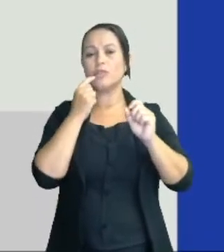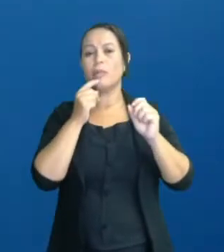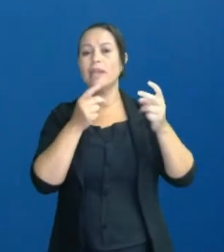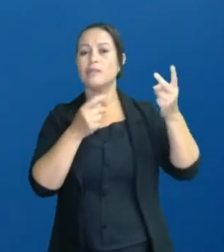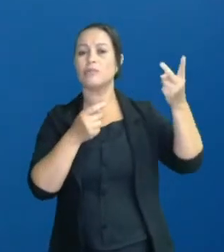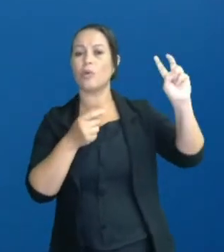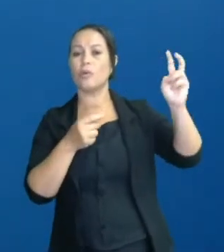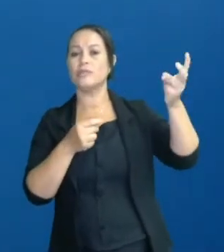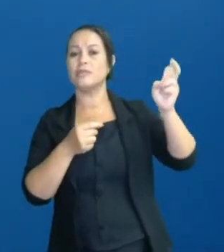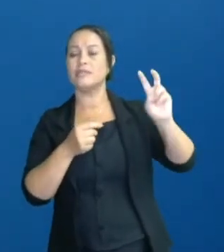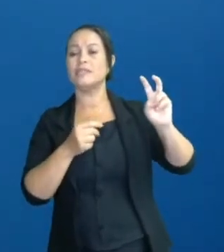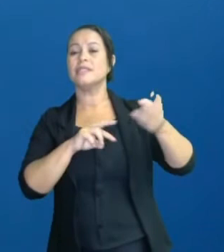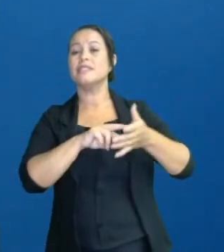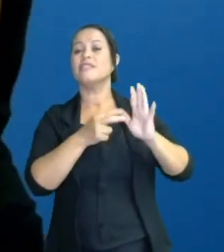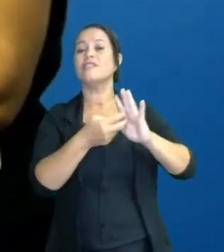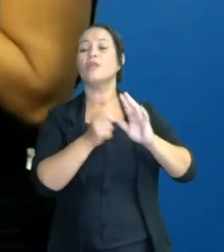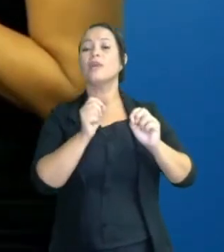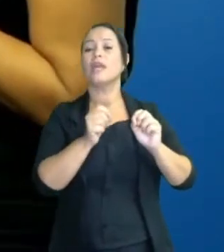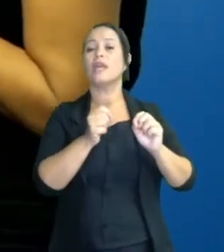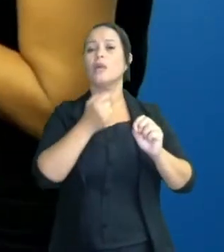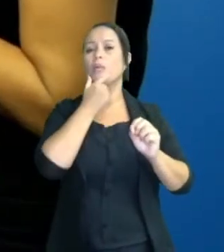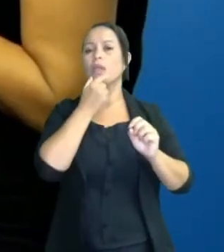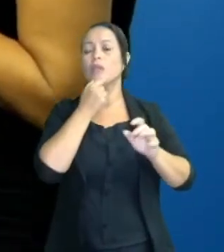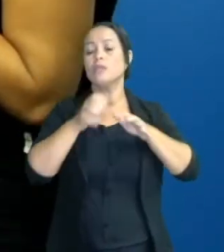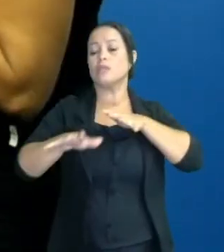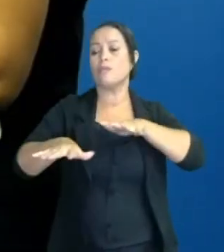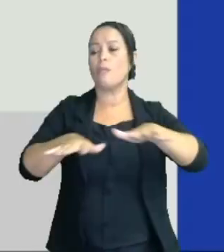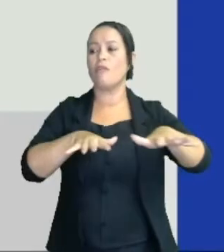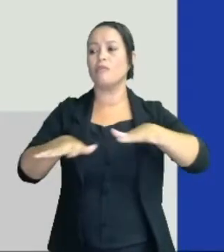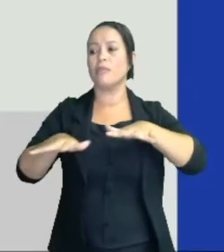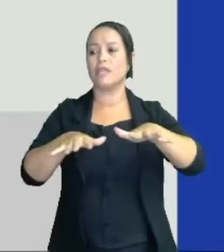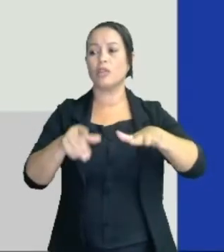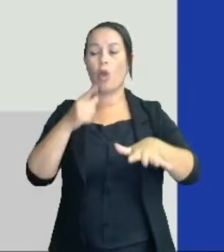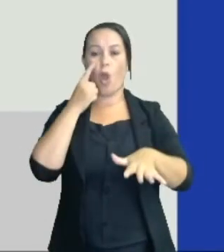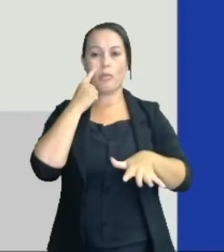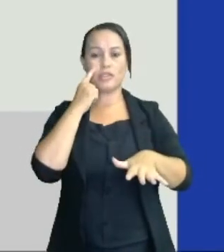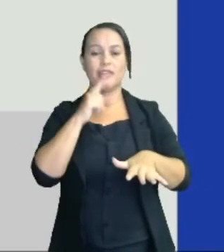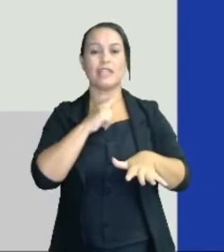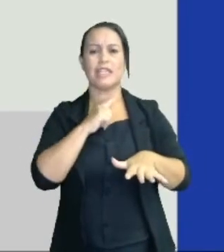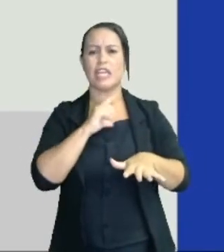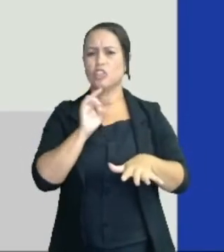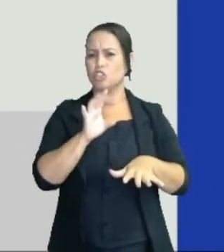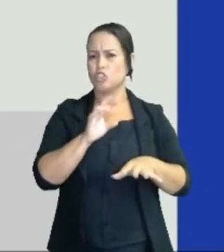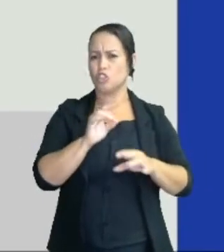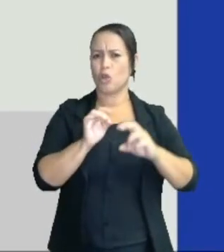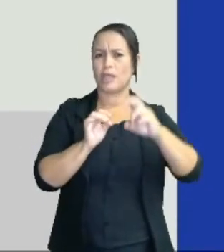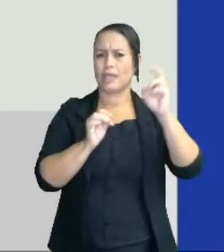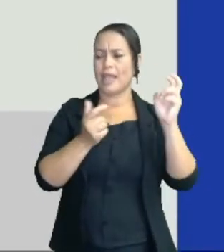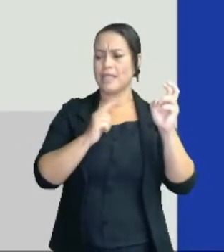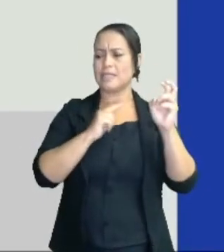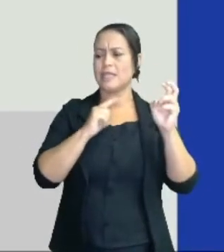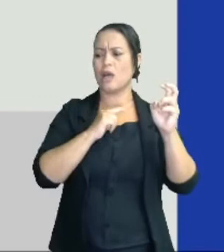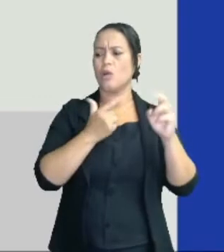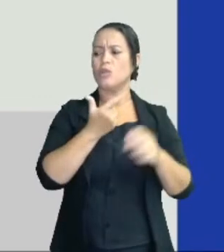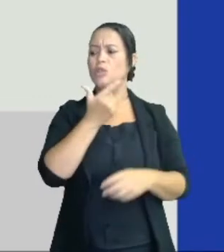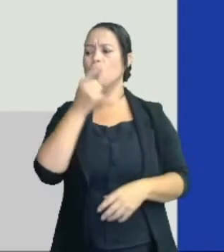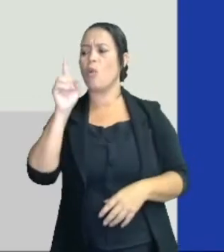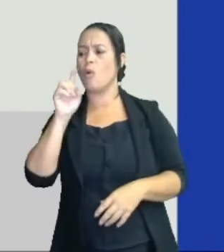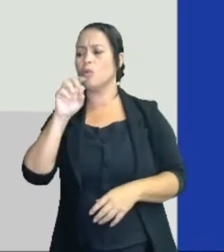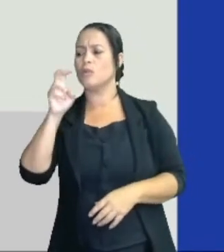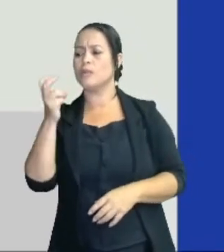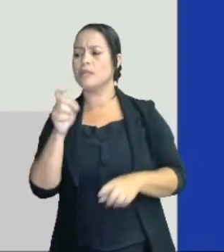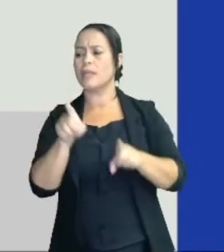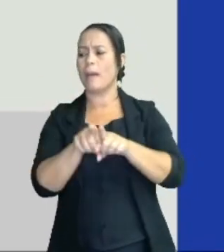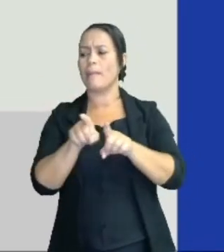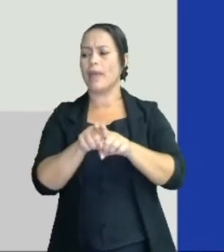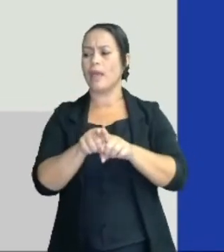e ele está indicando que ele está se movimentando. Observa que tem não só nesse que eu coloquei, tem do outro lado.